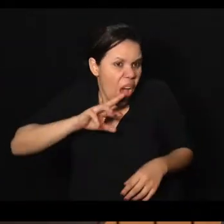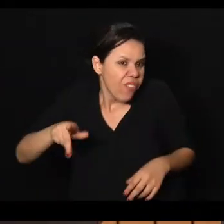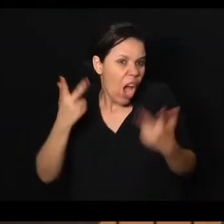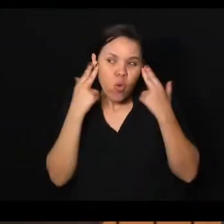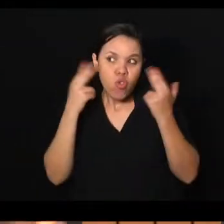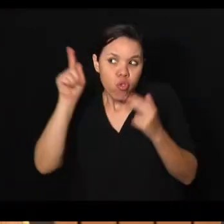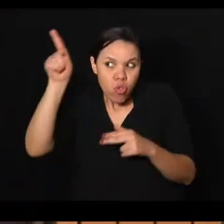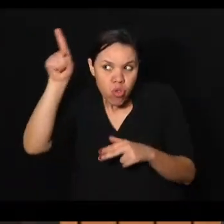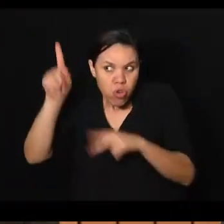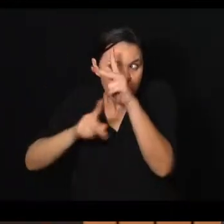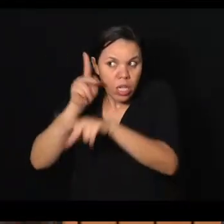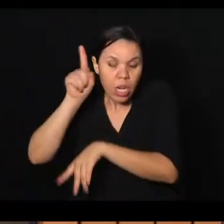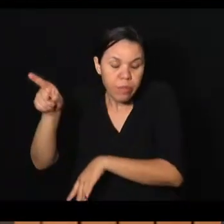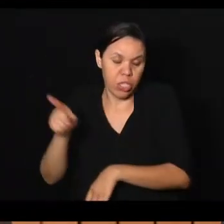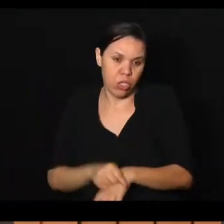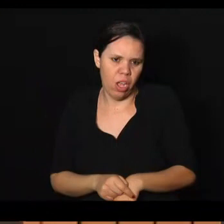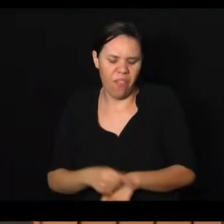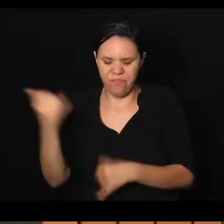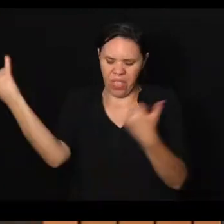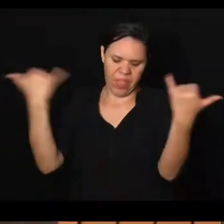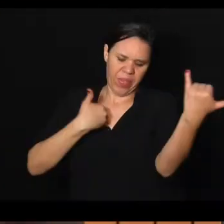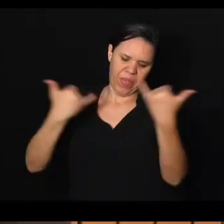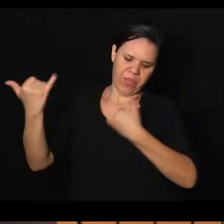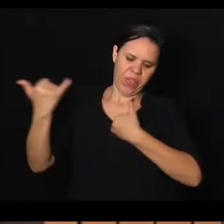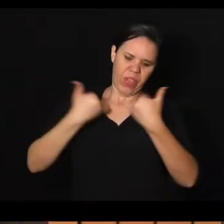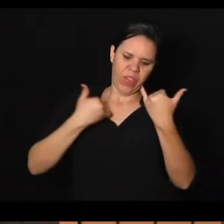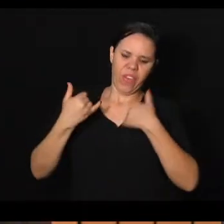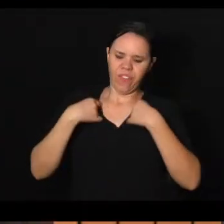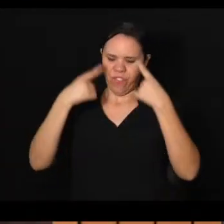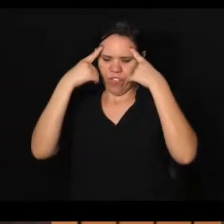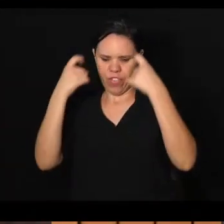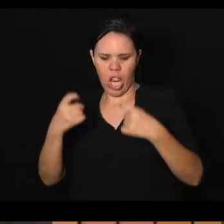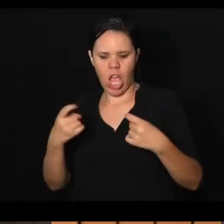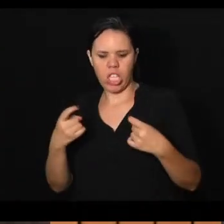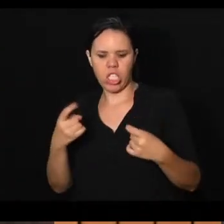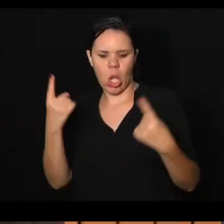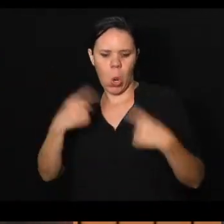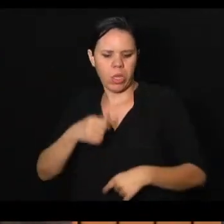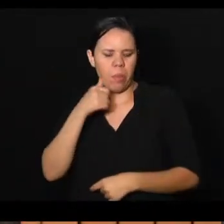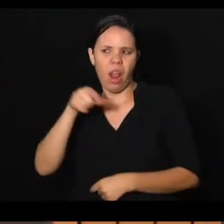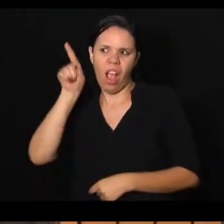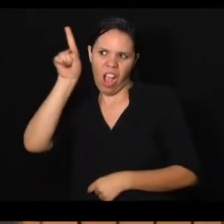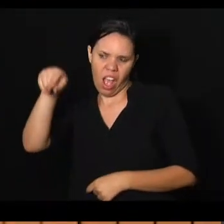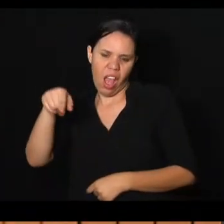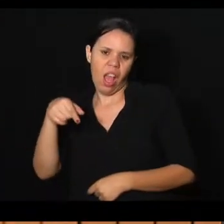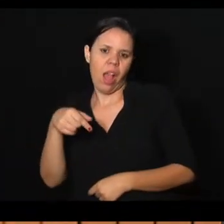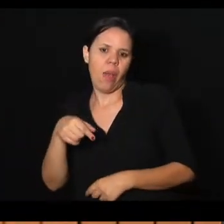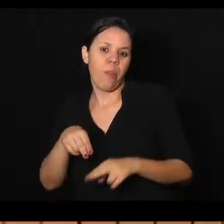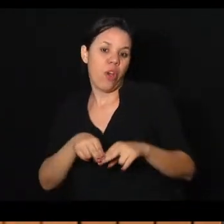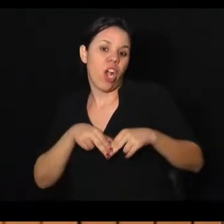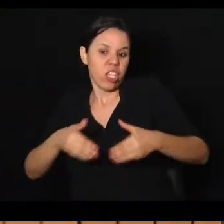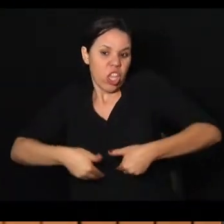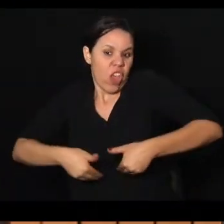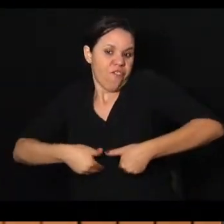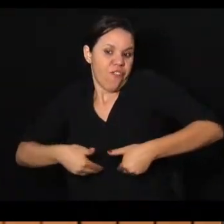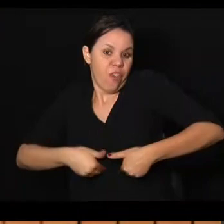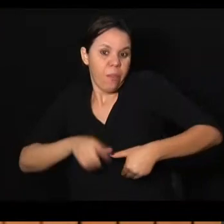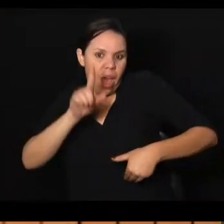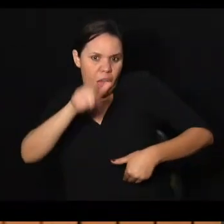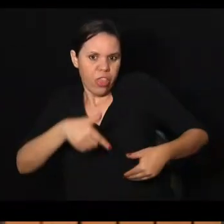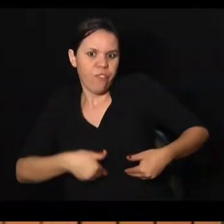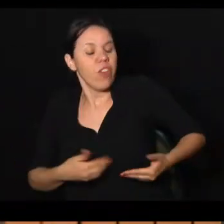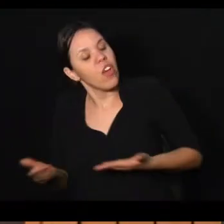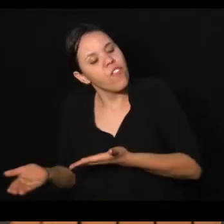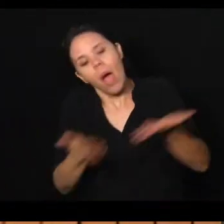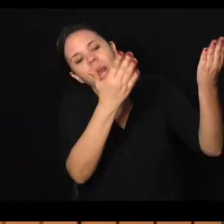daquele povo. Vieram me dizer que a violência contra a mulher na Ilha do Marajó era por causa da fome. Ah, é fome? Vamos